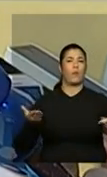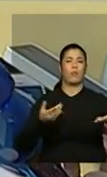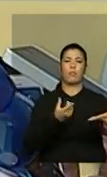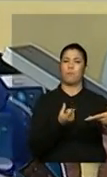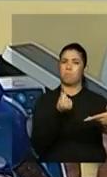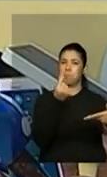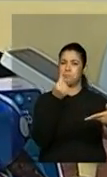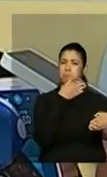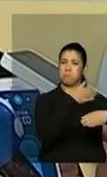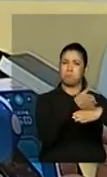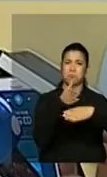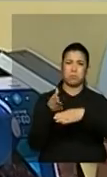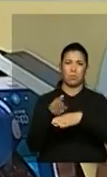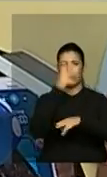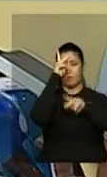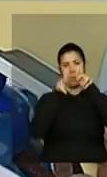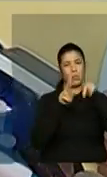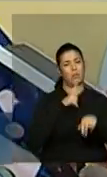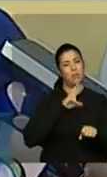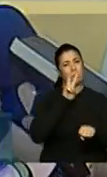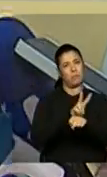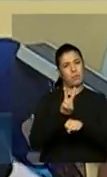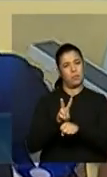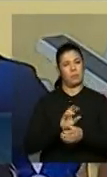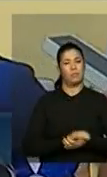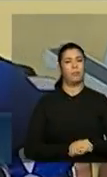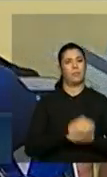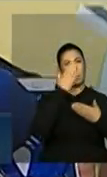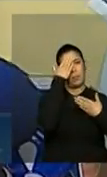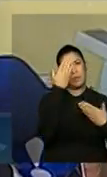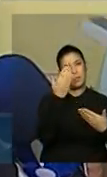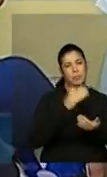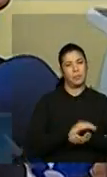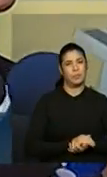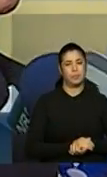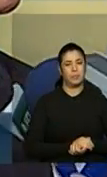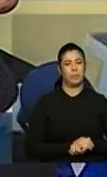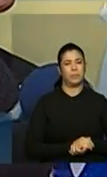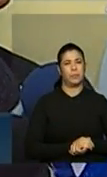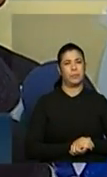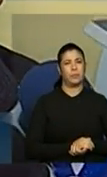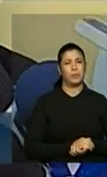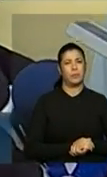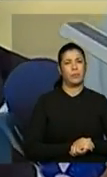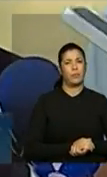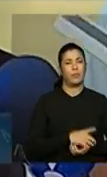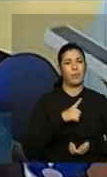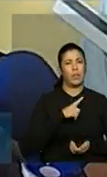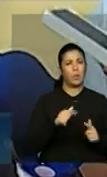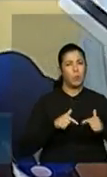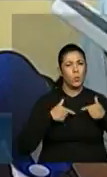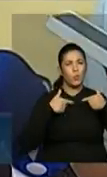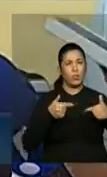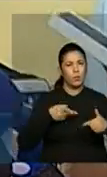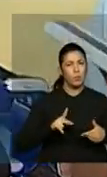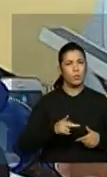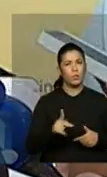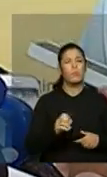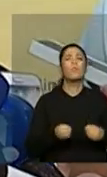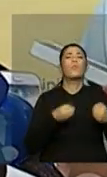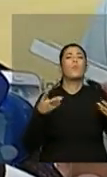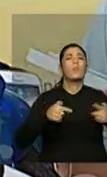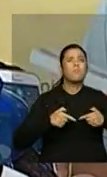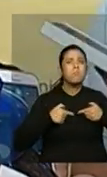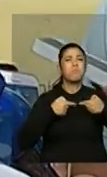com a população, isso está preservado. Obrigada, gente. Os desafios permanecem, são gigantescos. Quais são esses desafios para o